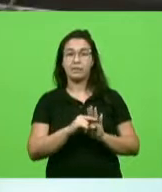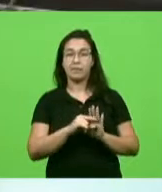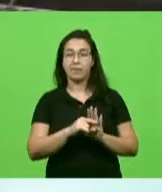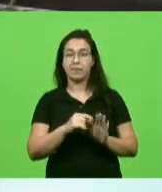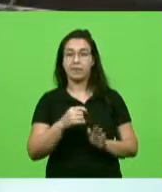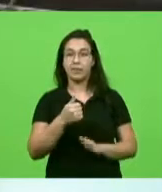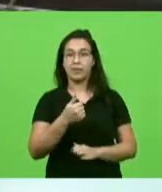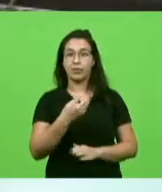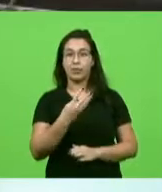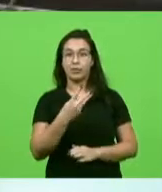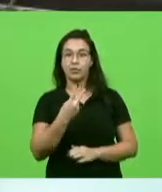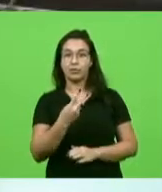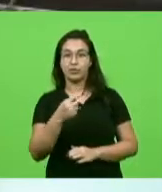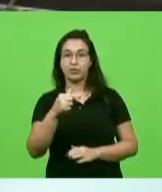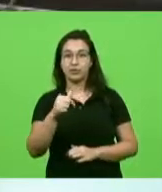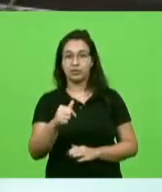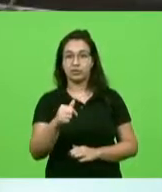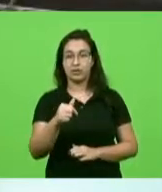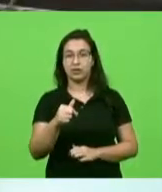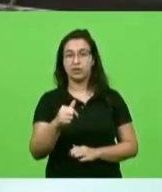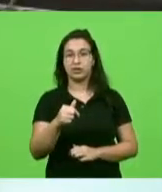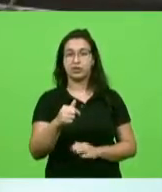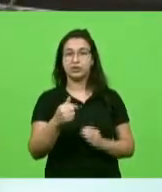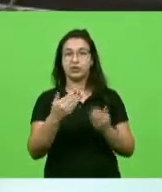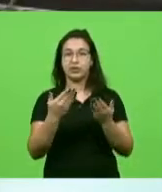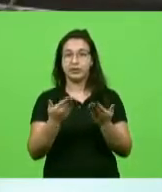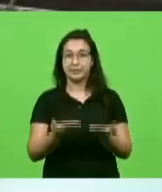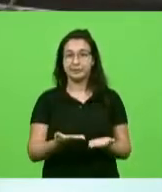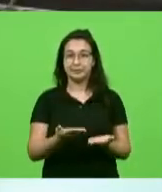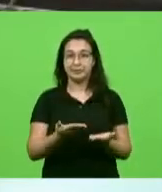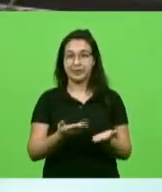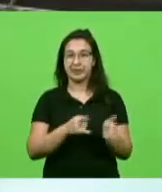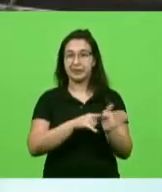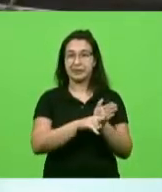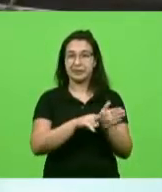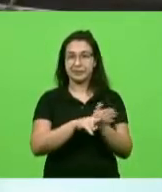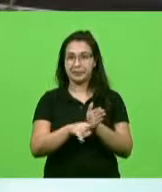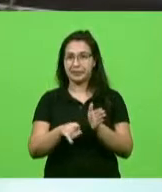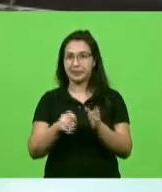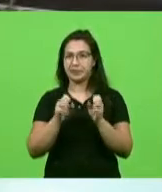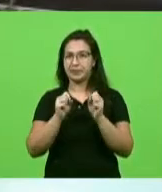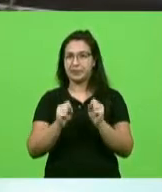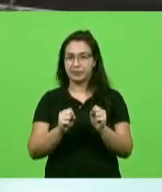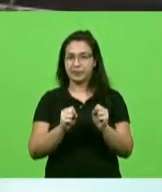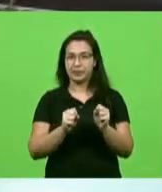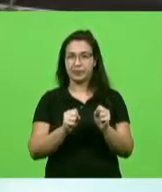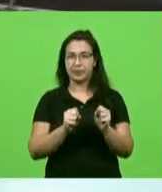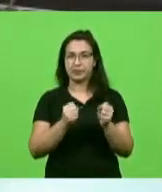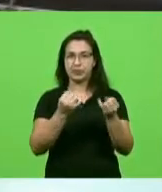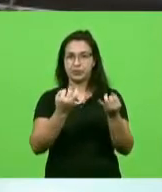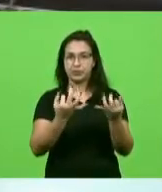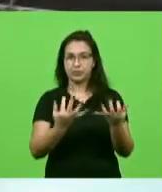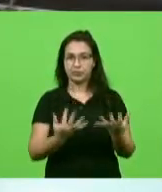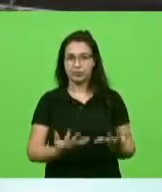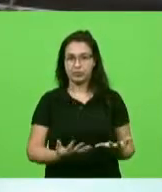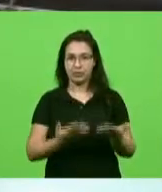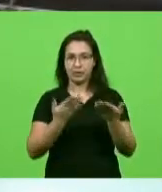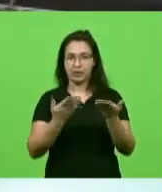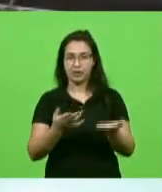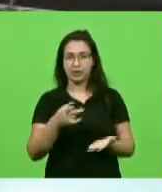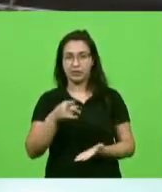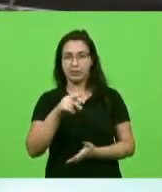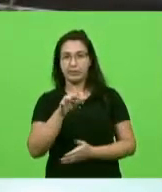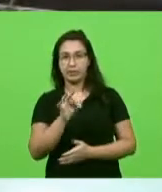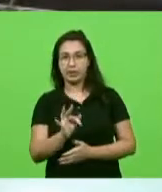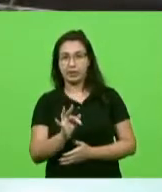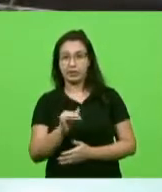E1427-DF, posto que o referido inquérito poderia apresentar as justificativas da Polícia Federal para embasar